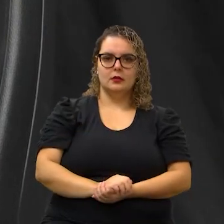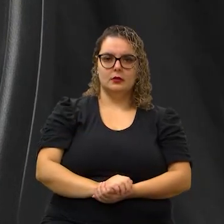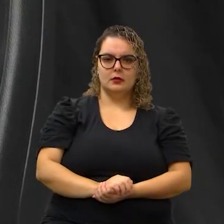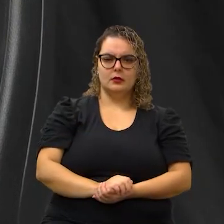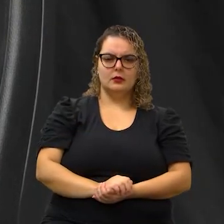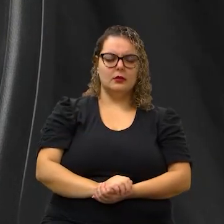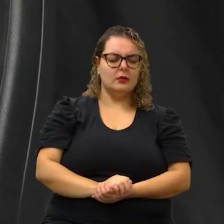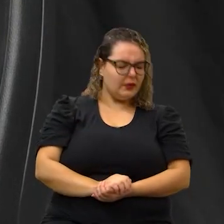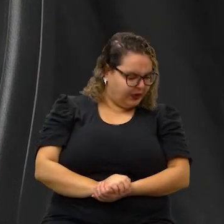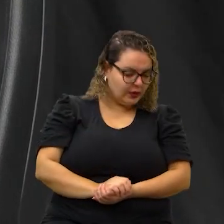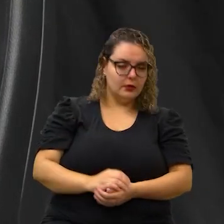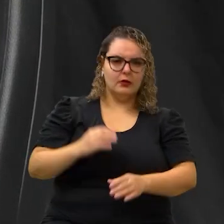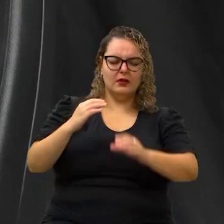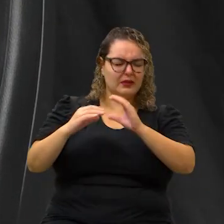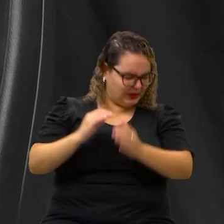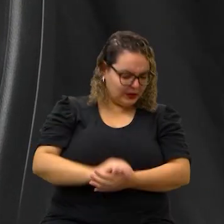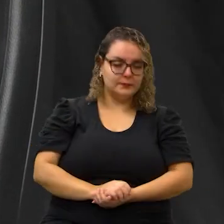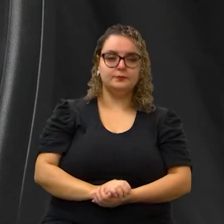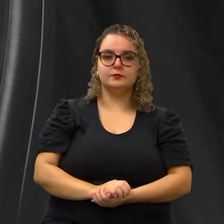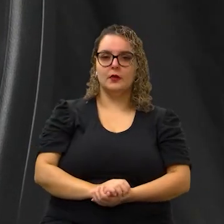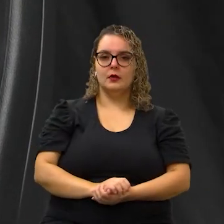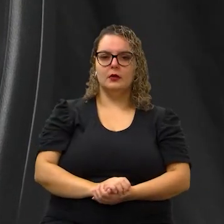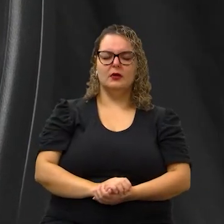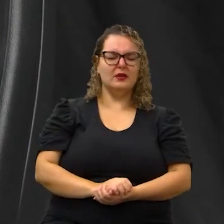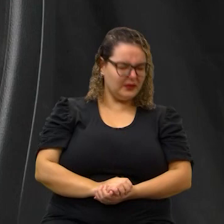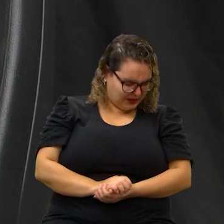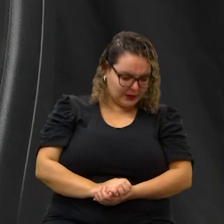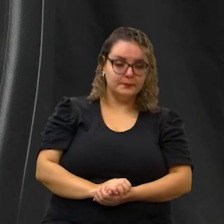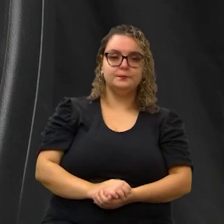a forma da gente se comunicar também melhorou.